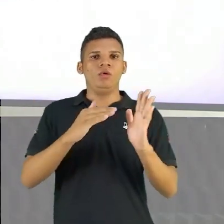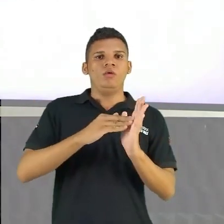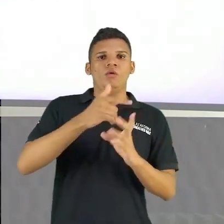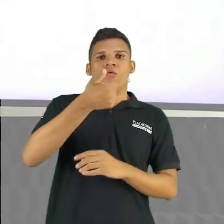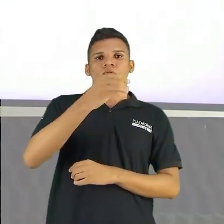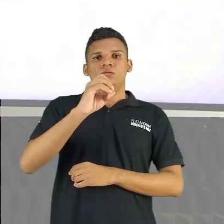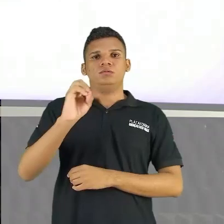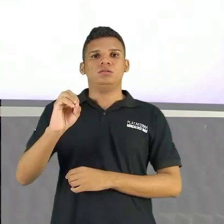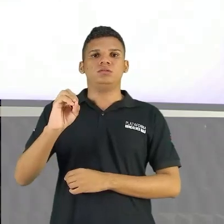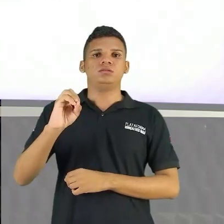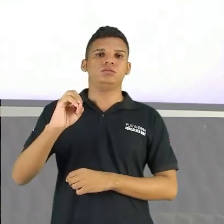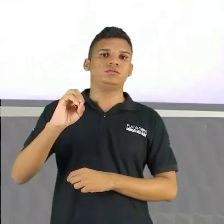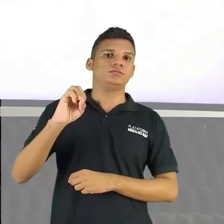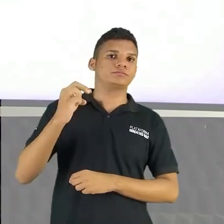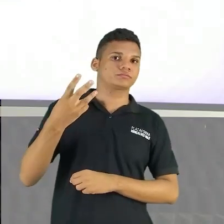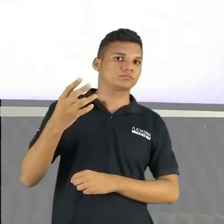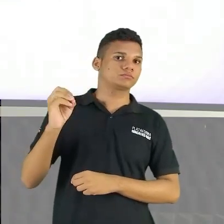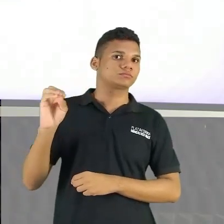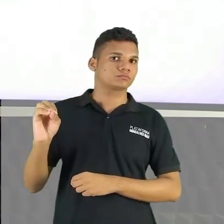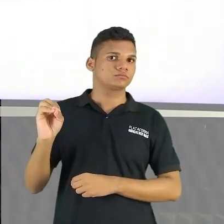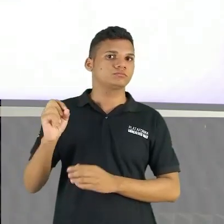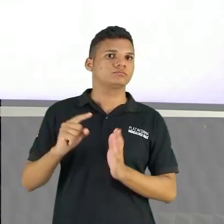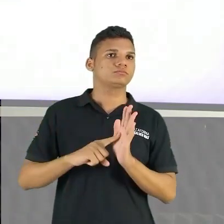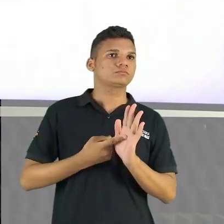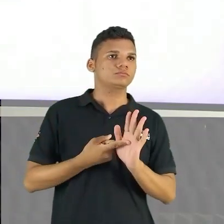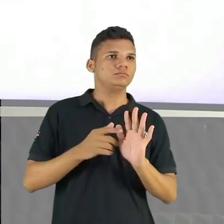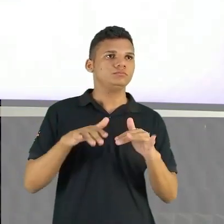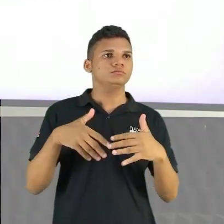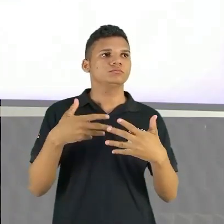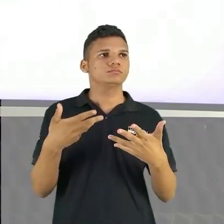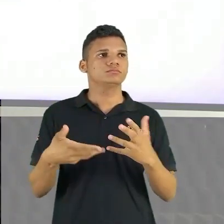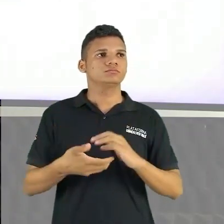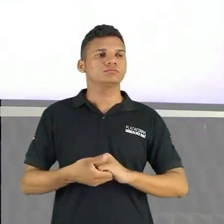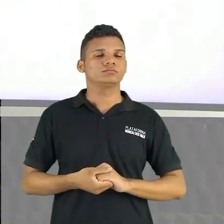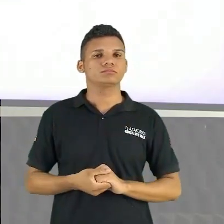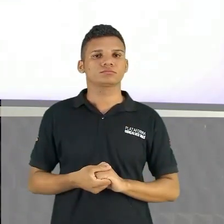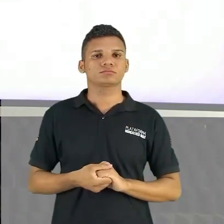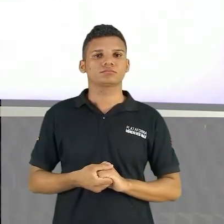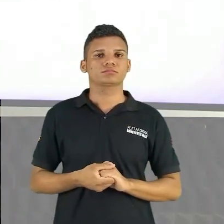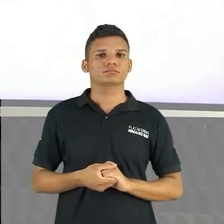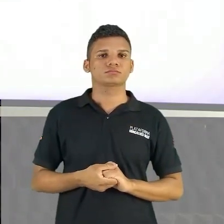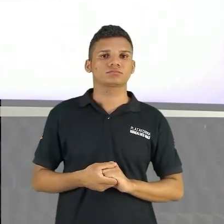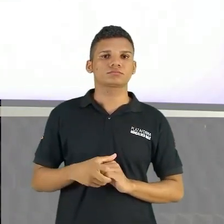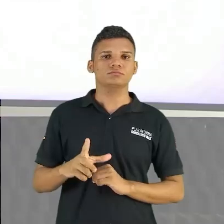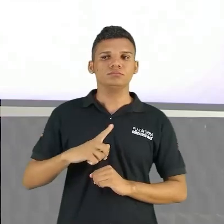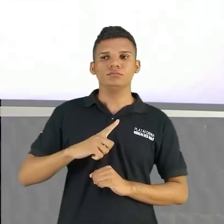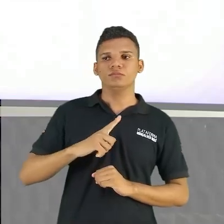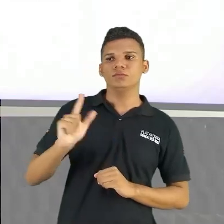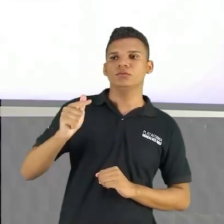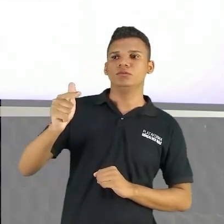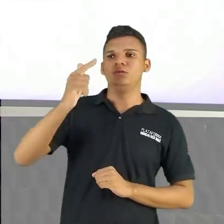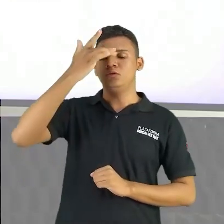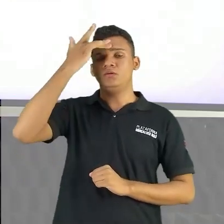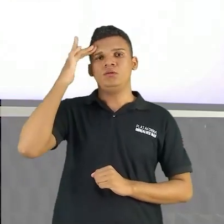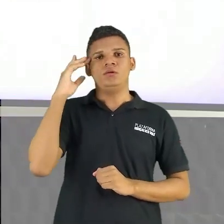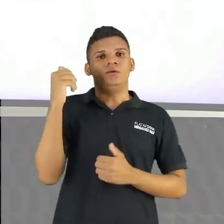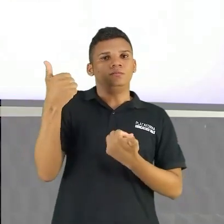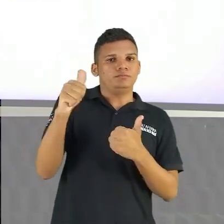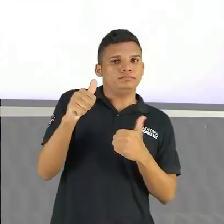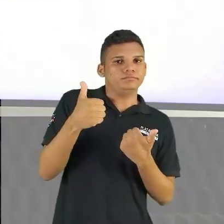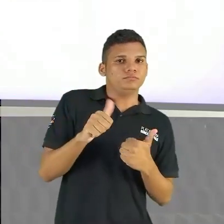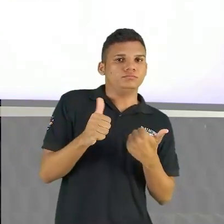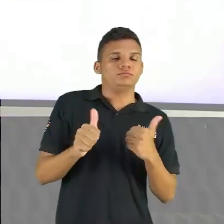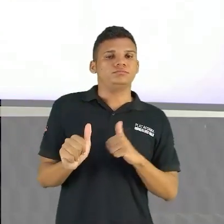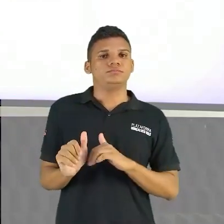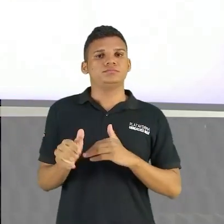300 pontos de diferença você tem ali uma outra pessoa que vai avaliar um terceiro avaliador